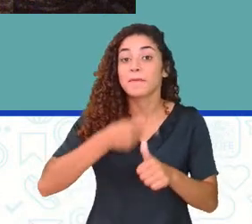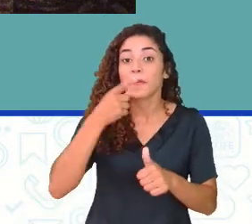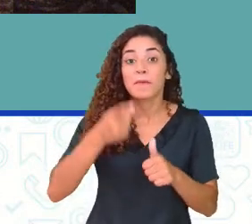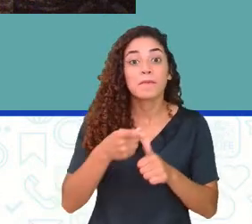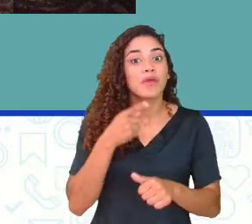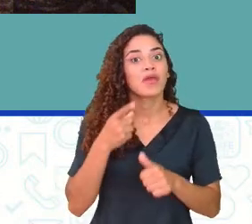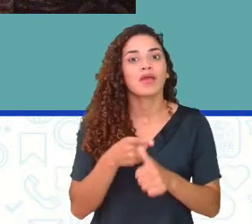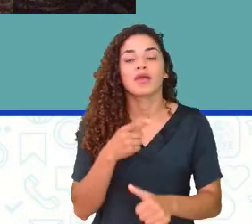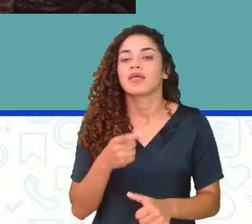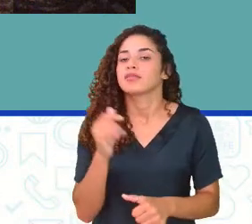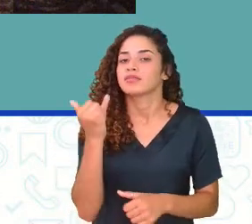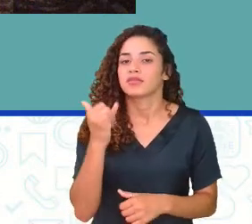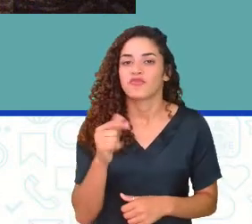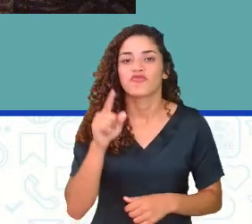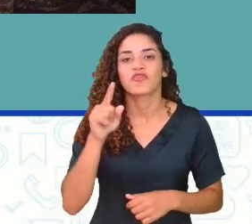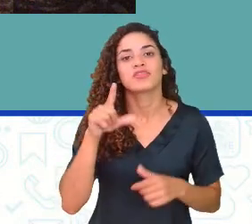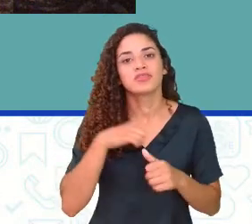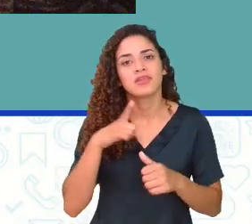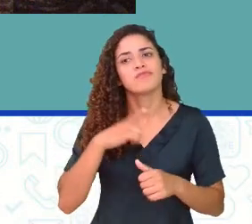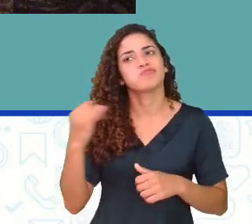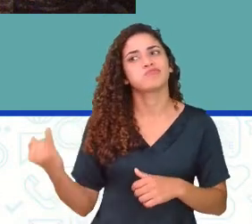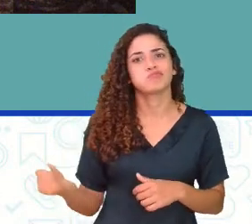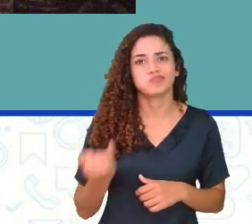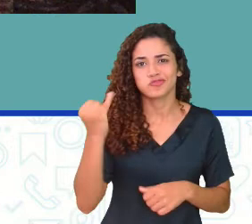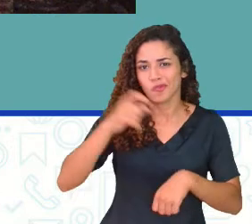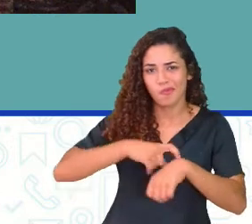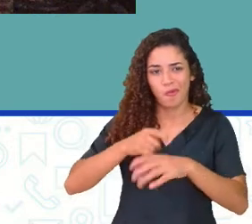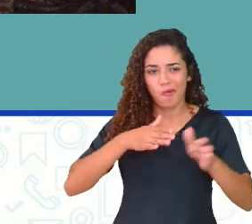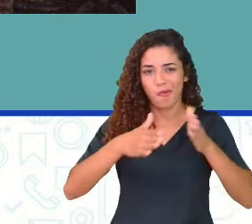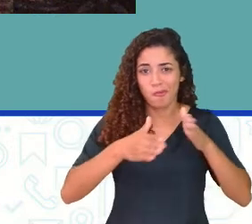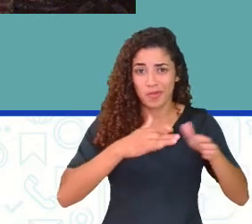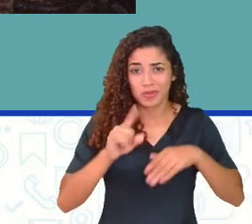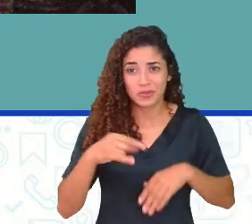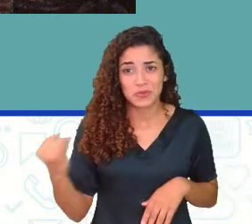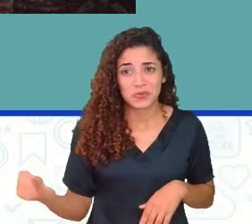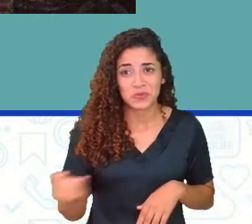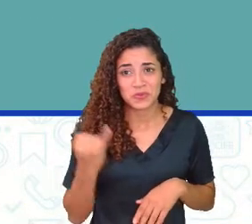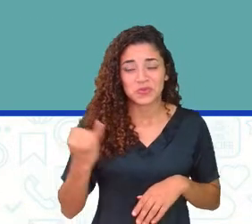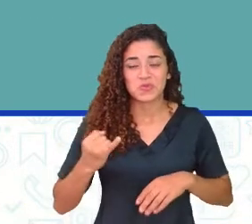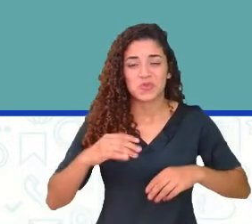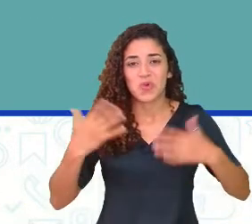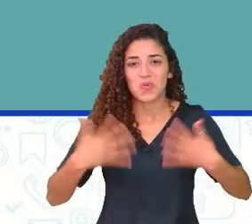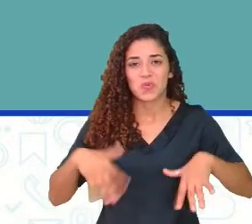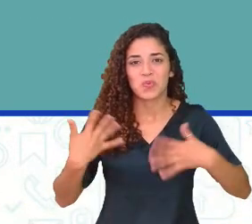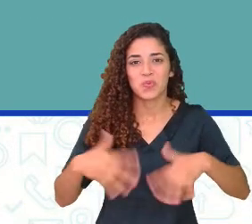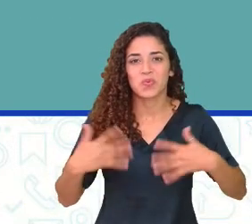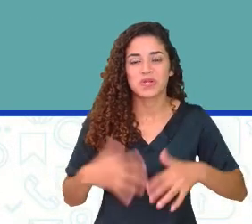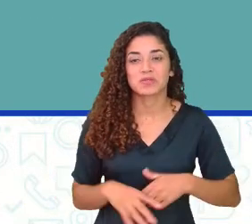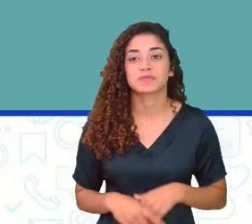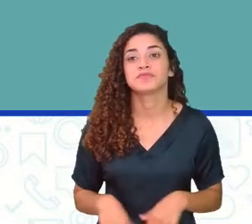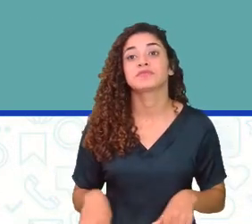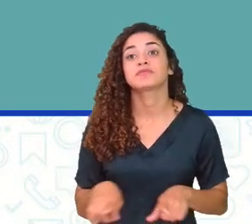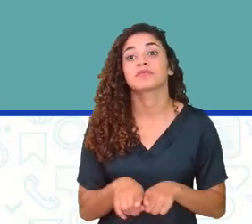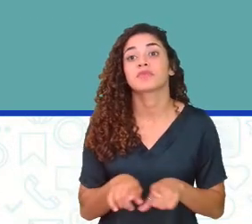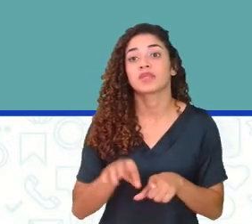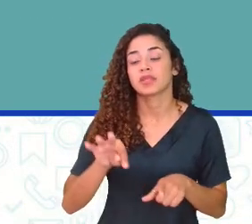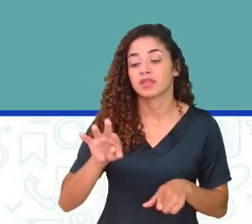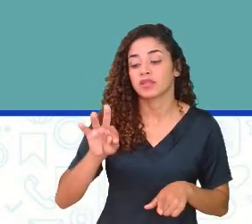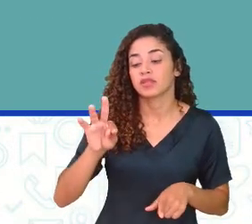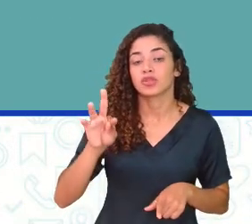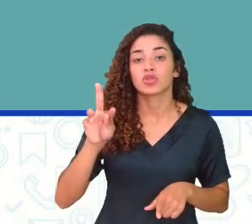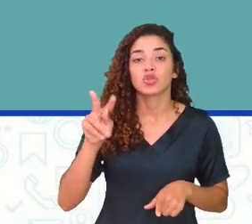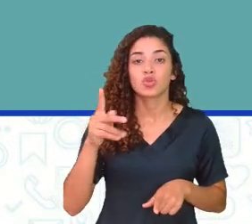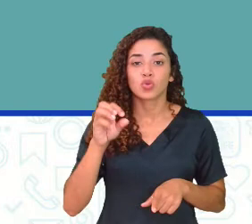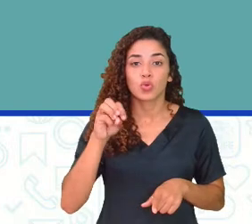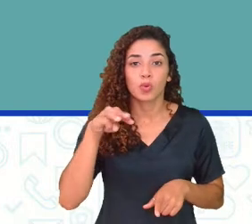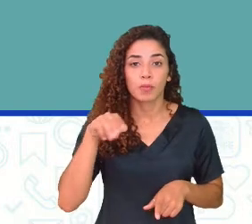telefone teve a sua importância na época, né? Na época foi um grande evento. Nós temos aí Thomas Edison, que